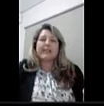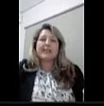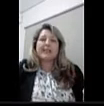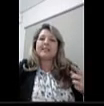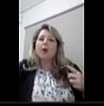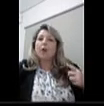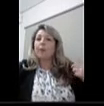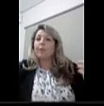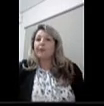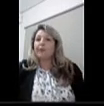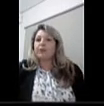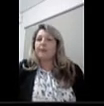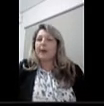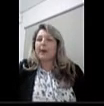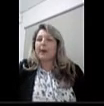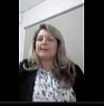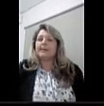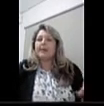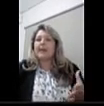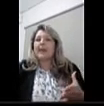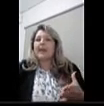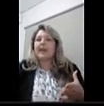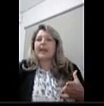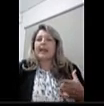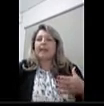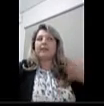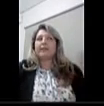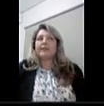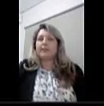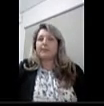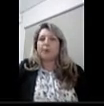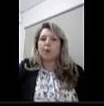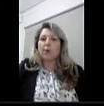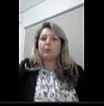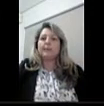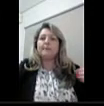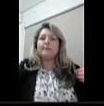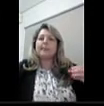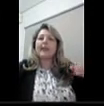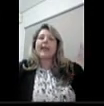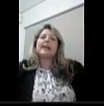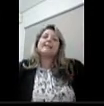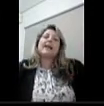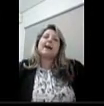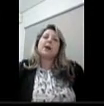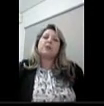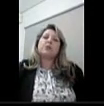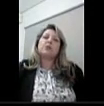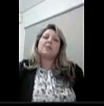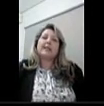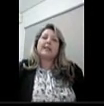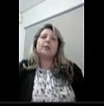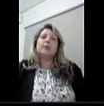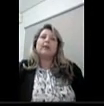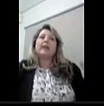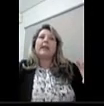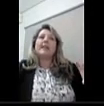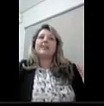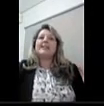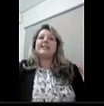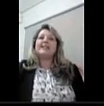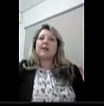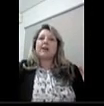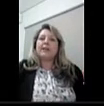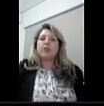porque às vezes o professor passa, ela vai fazer uma conta, ela sabe o raciocínio, e